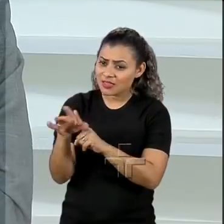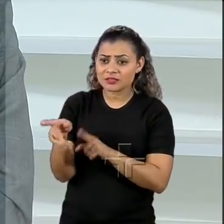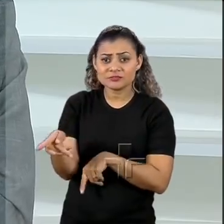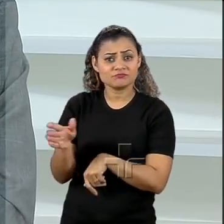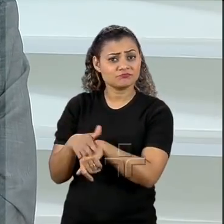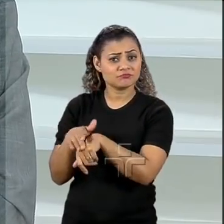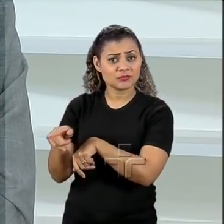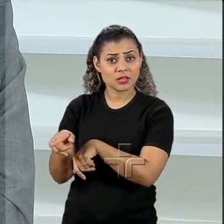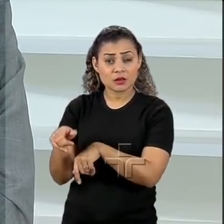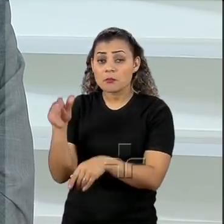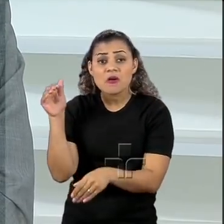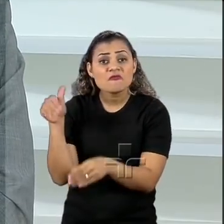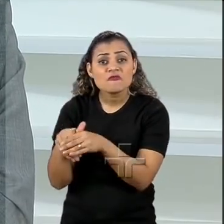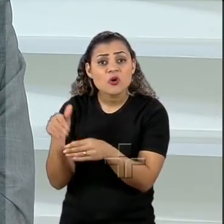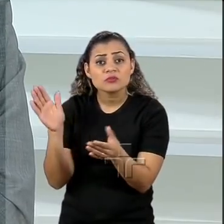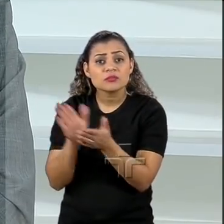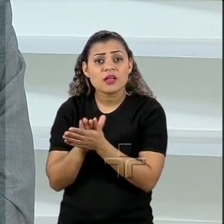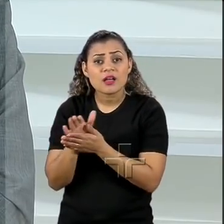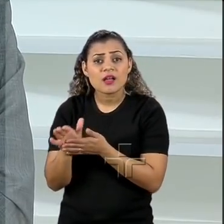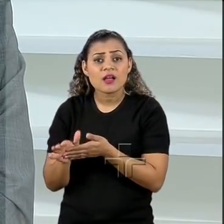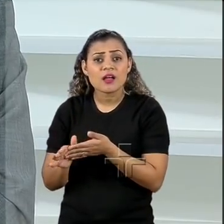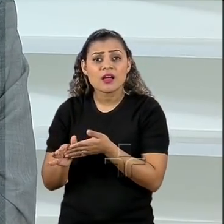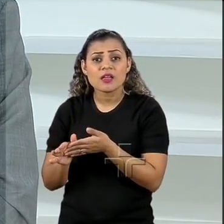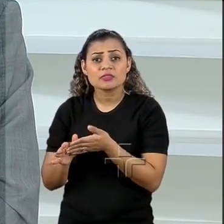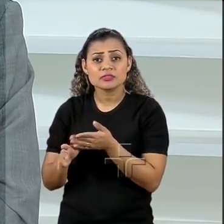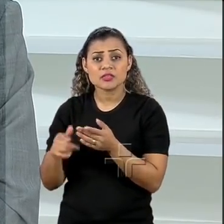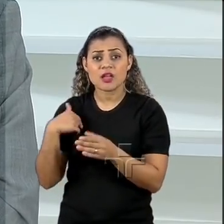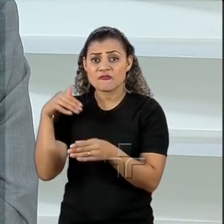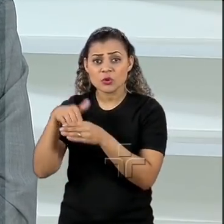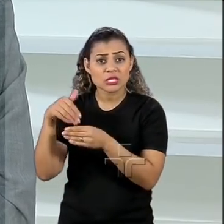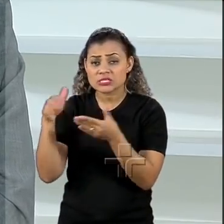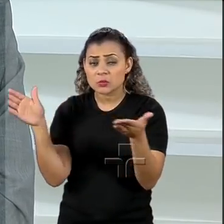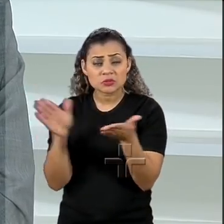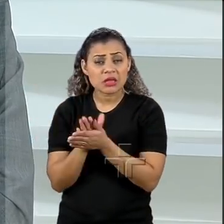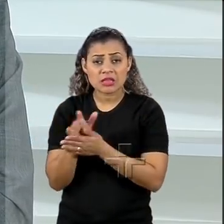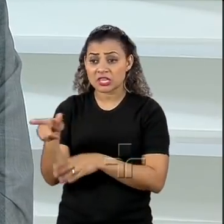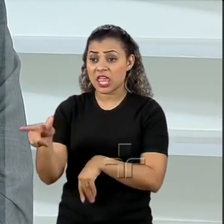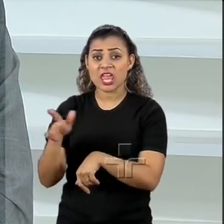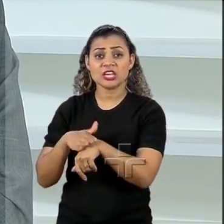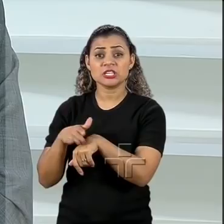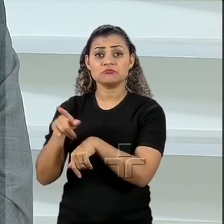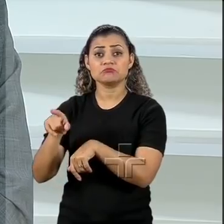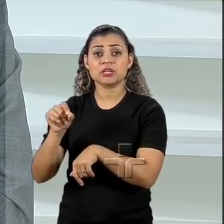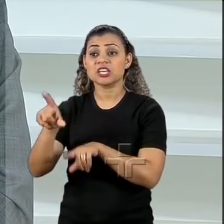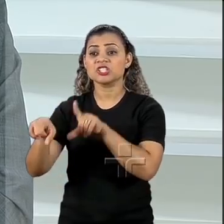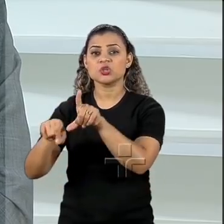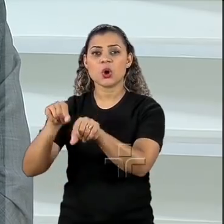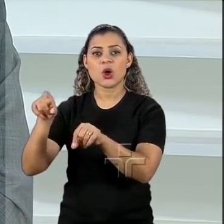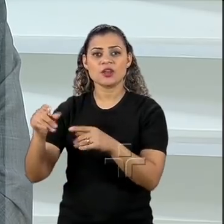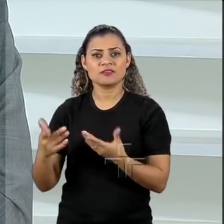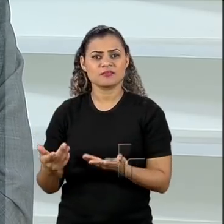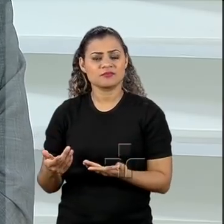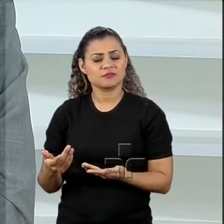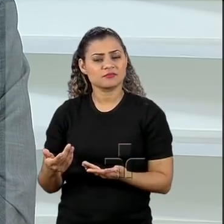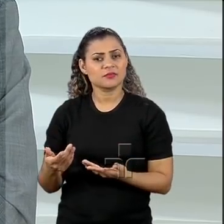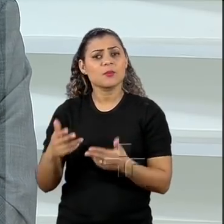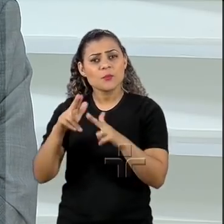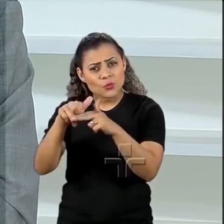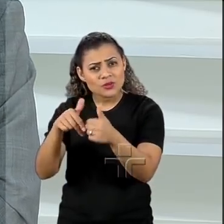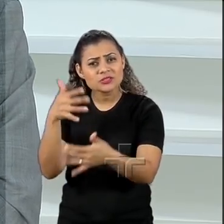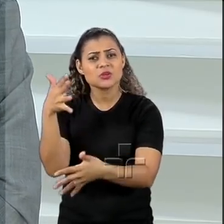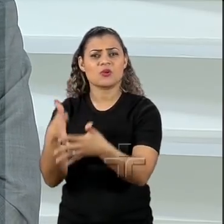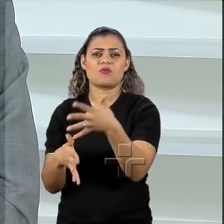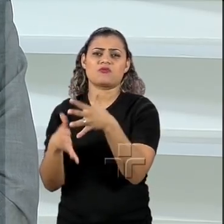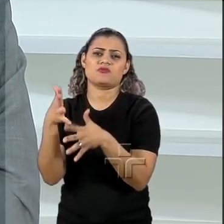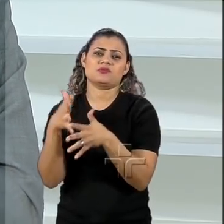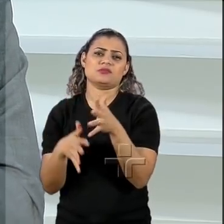votado, não é eleito, enfim. Então, isso tudo acaba gerando essa grande confusão